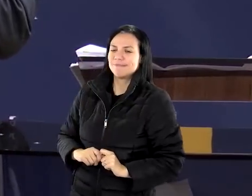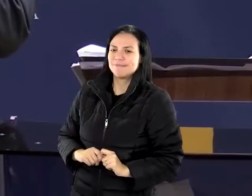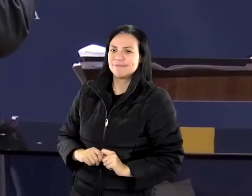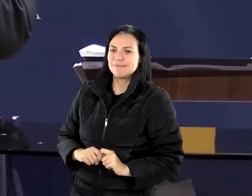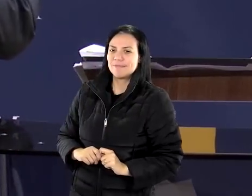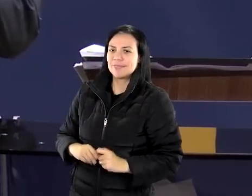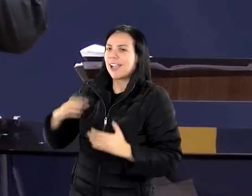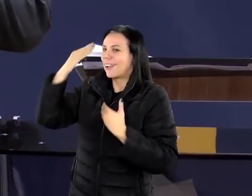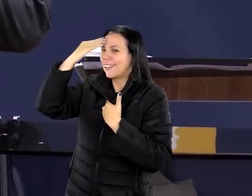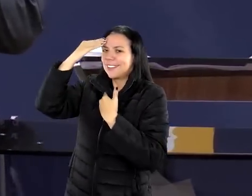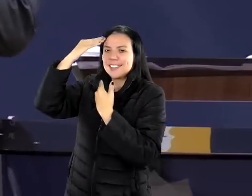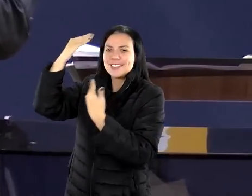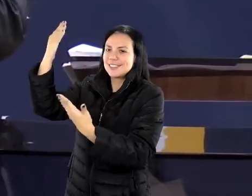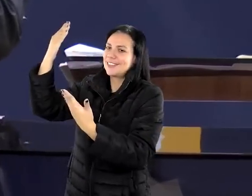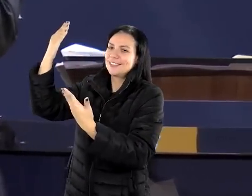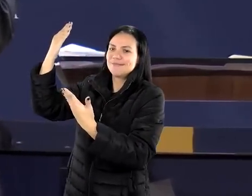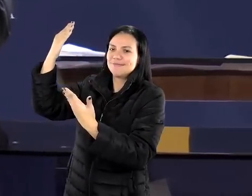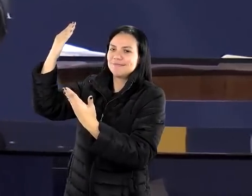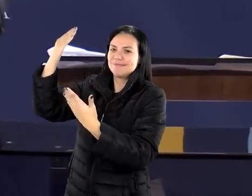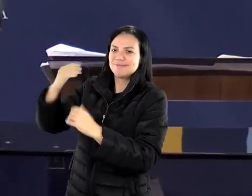Com gratidão.